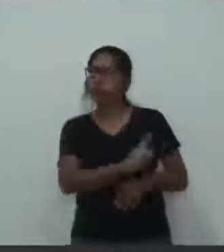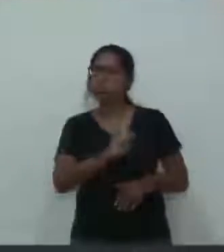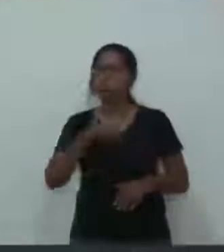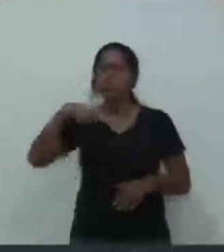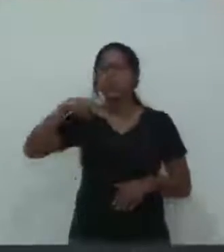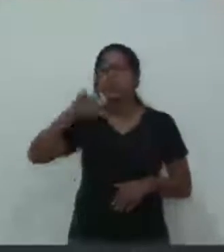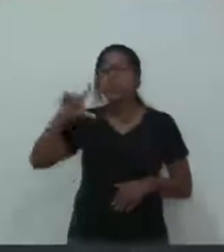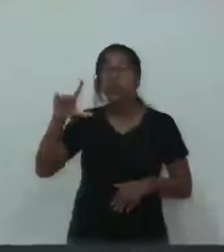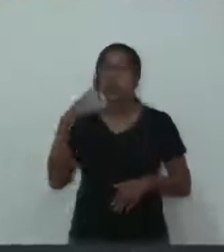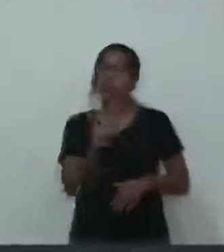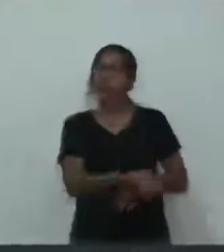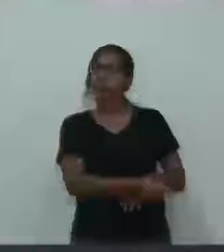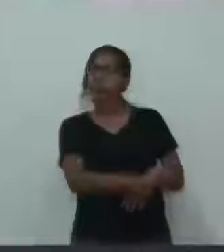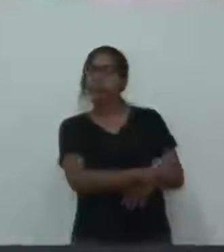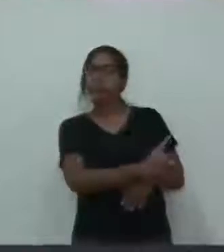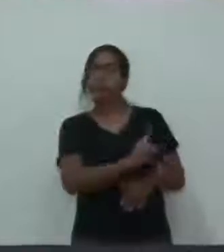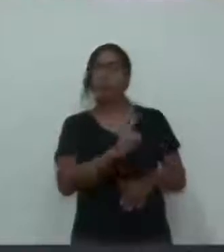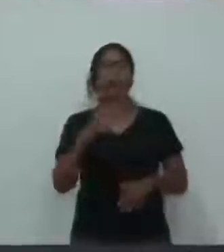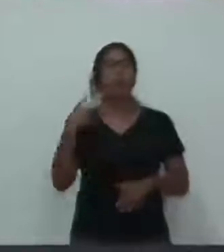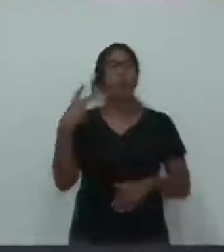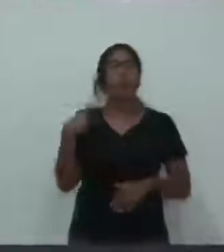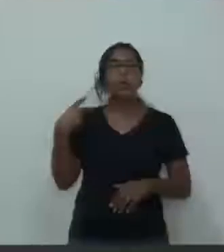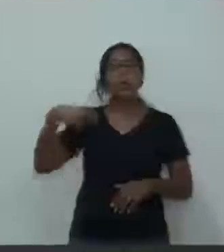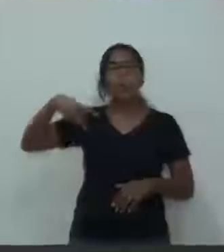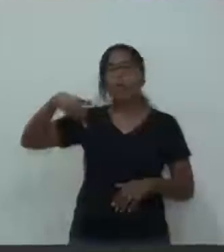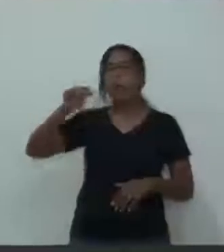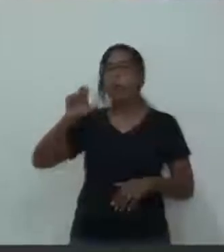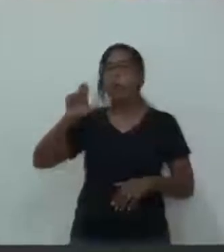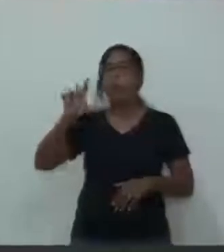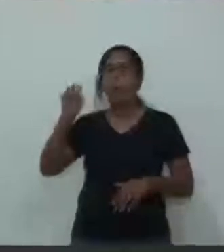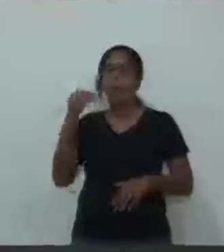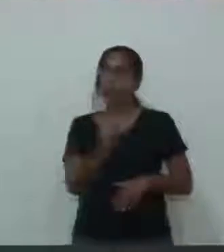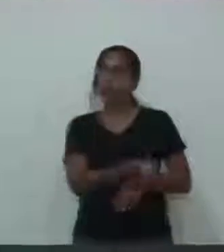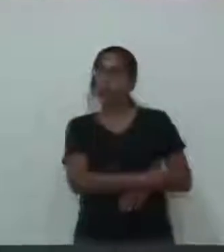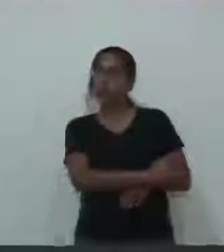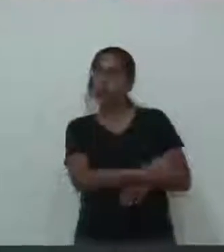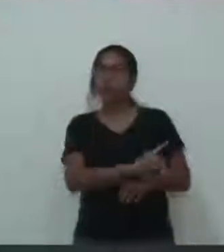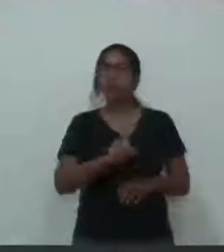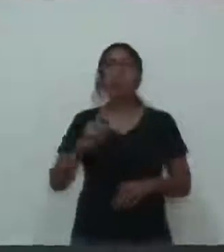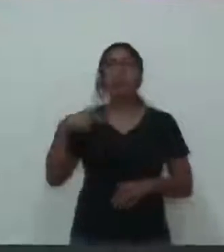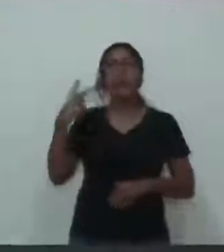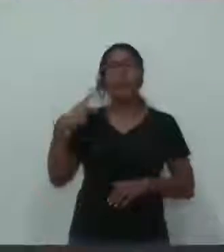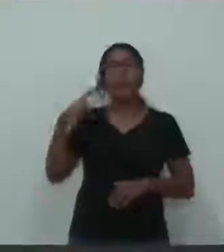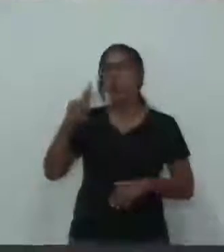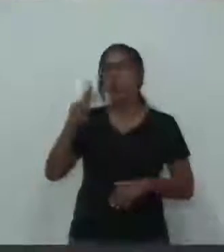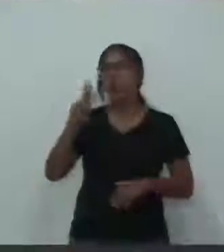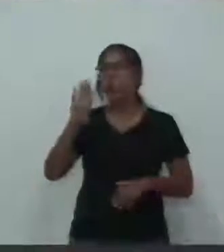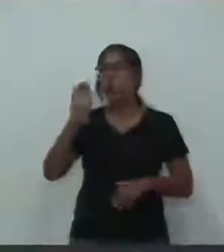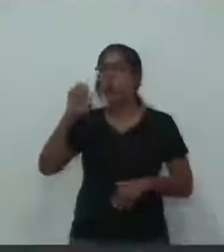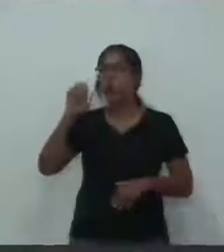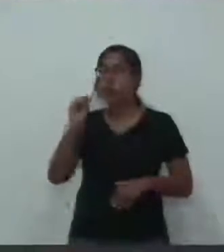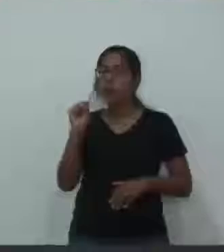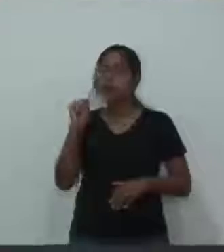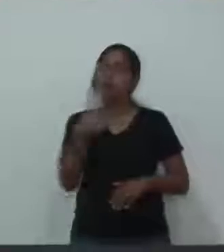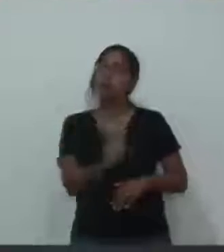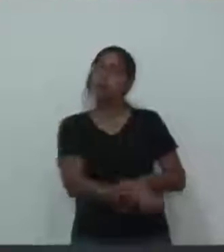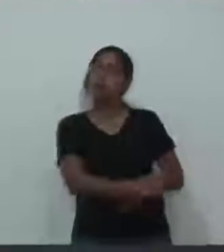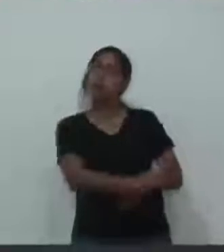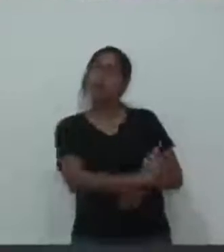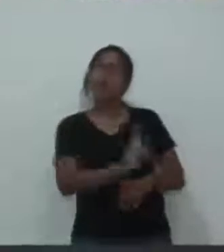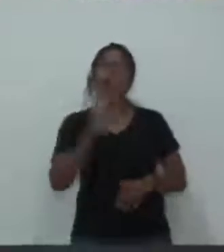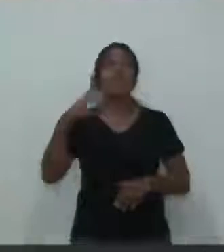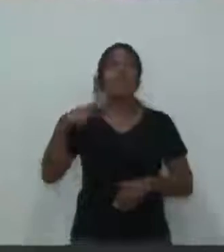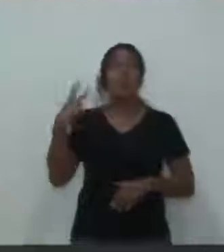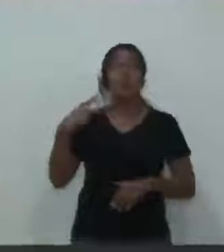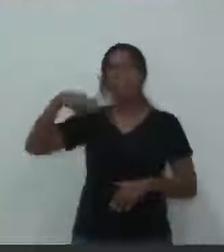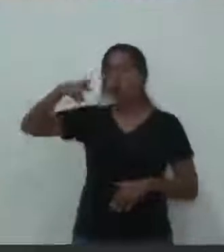Nil Ramos. Reprovo. Vereador Paulinho Palmeira. Reprovo. Vereador Rubens Nunes. Reprovo.